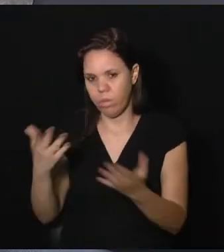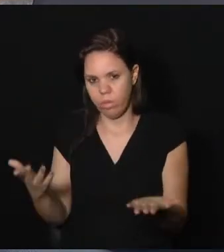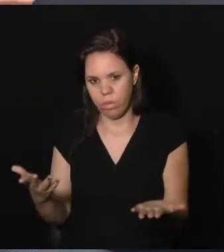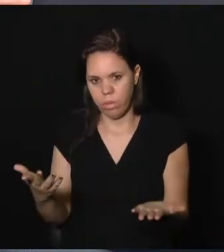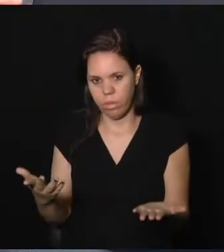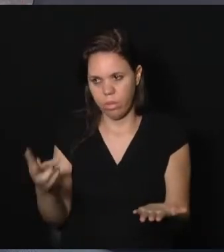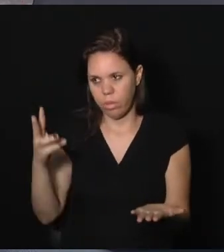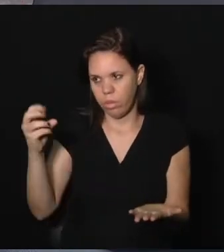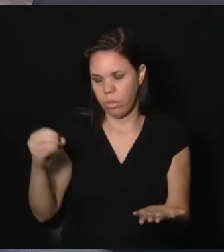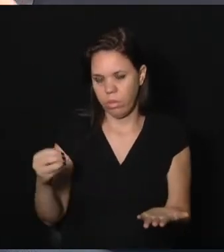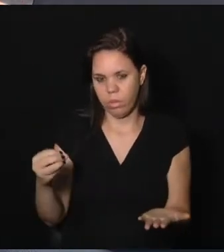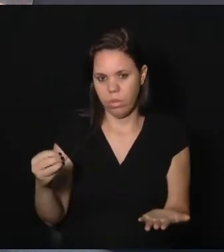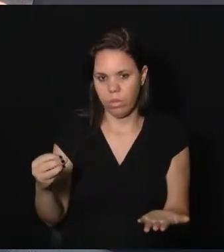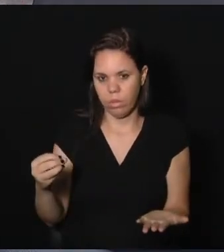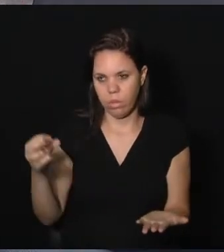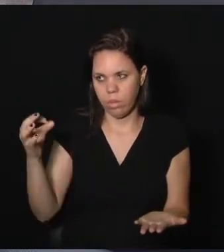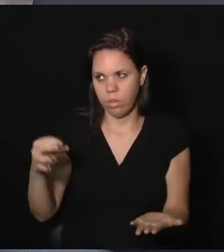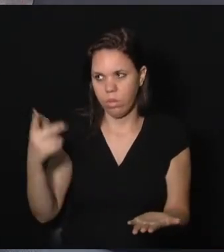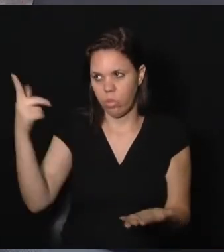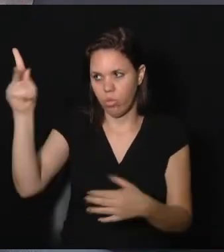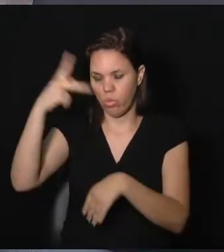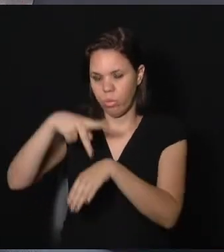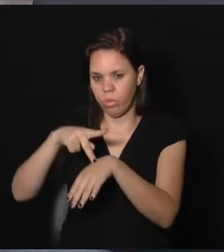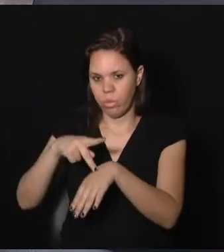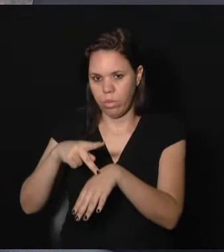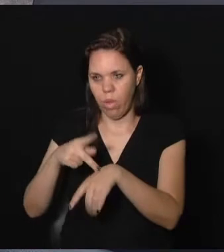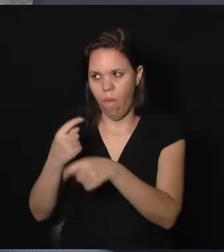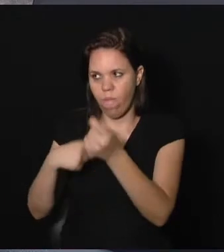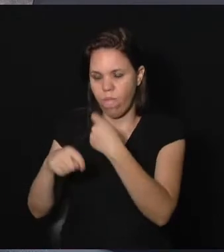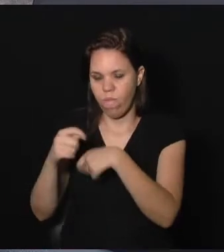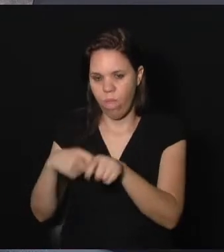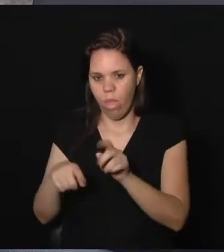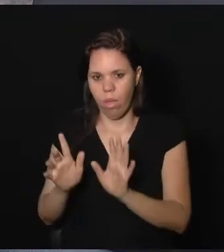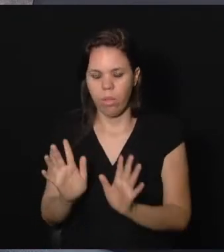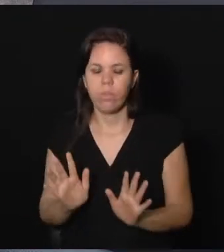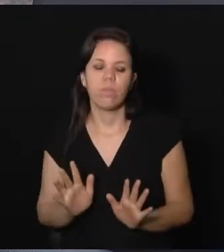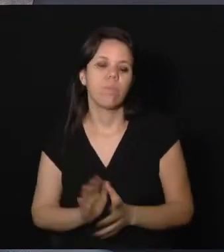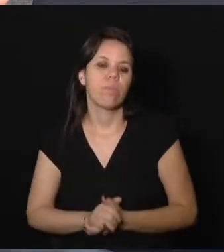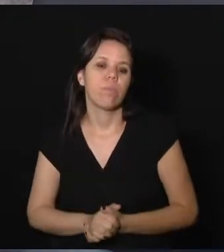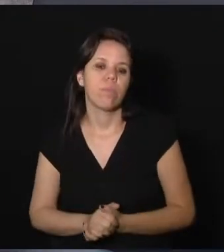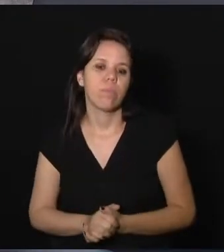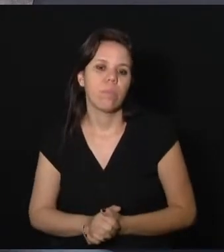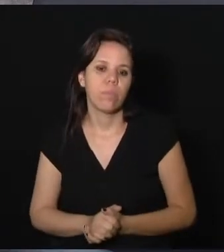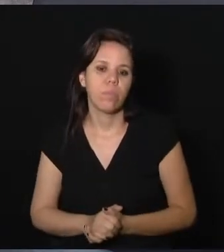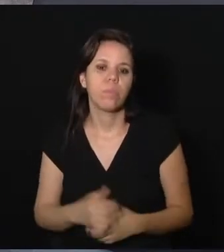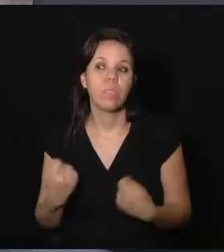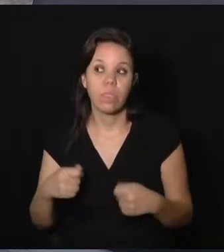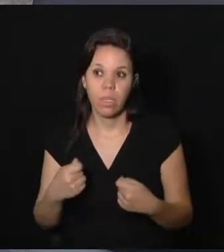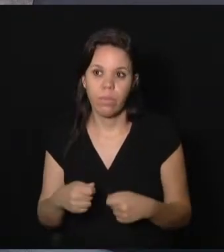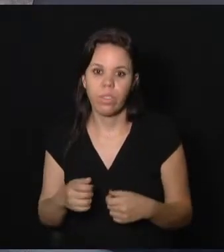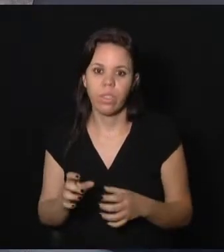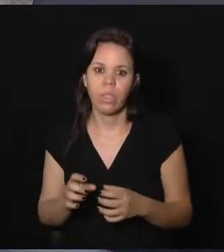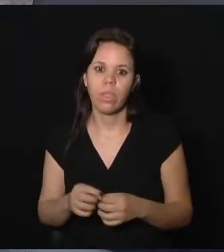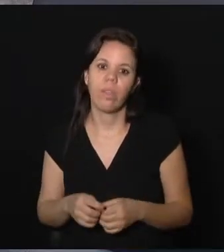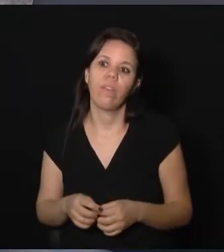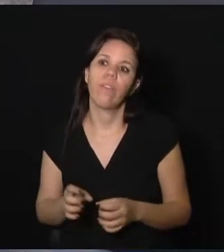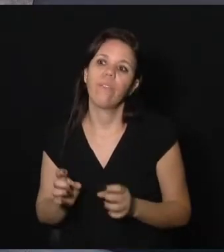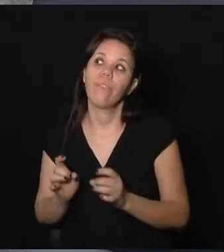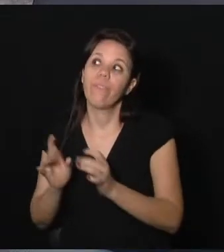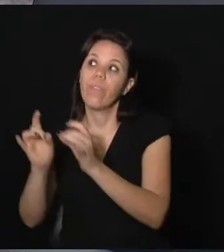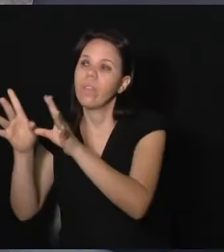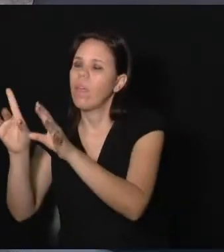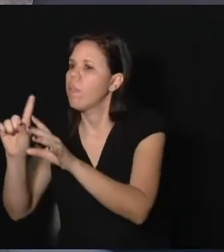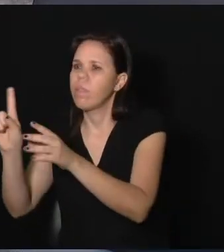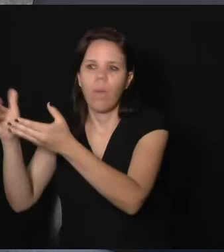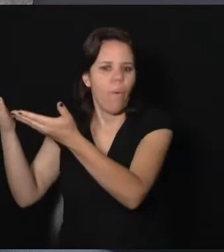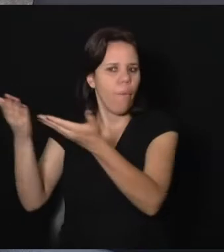desses 30%, a maior parte teria que ser exportação e não importação. É aí